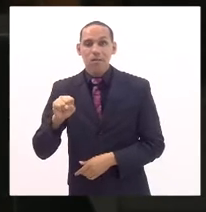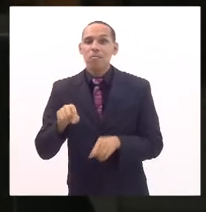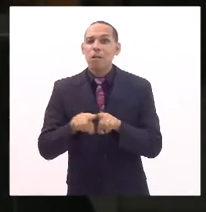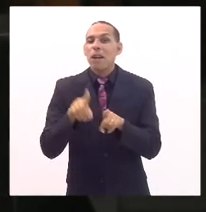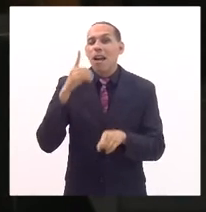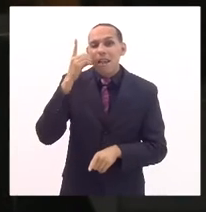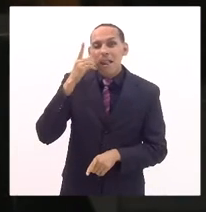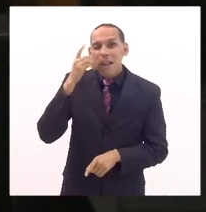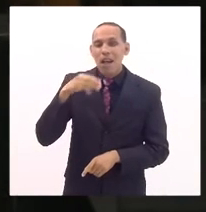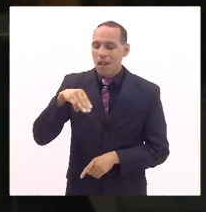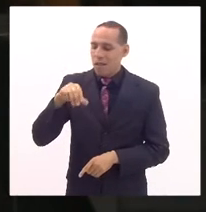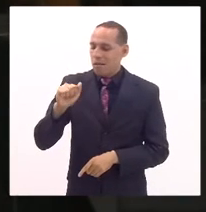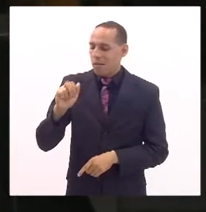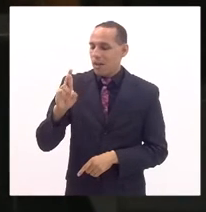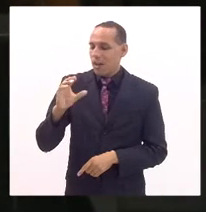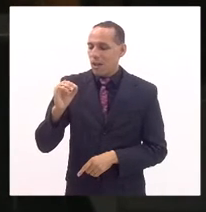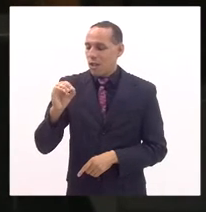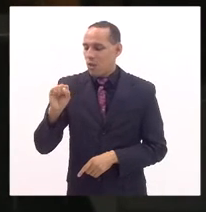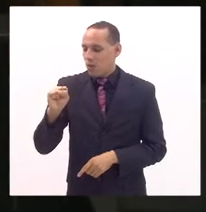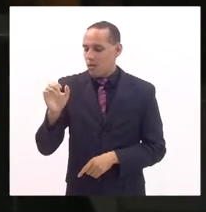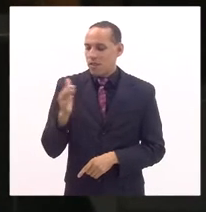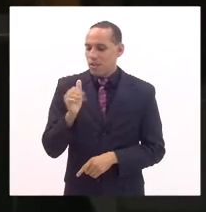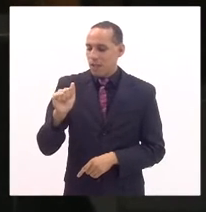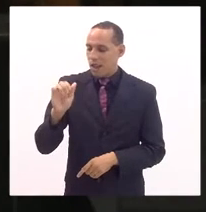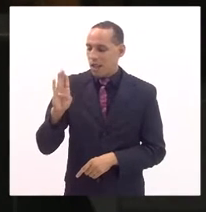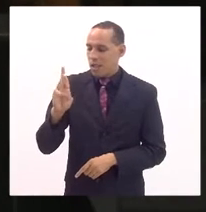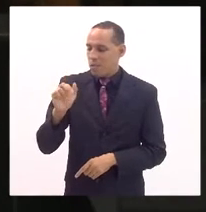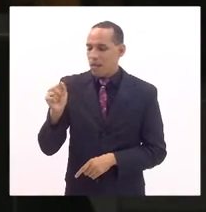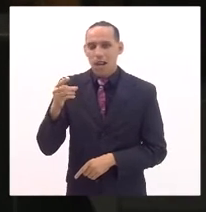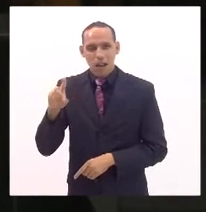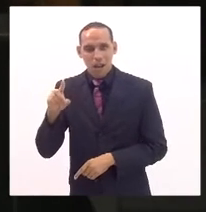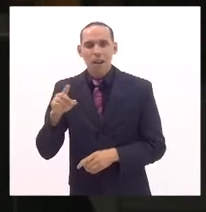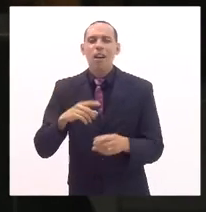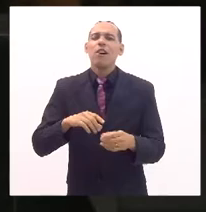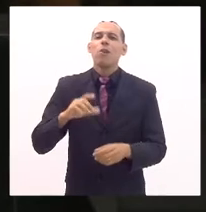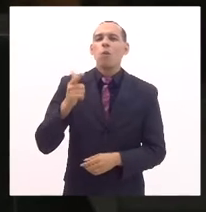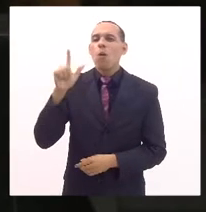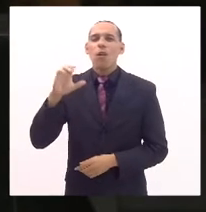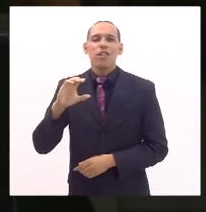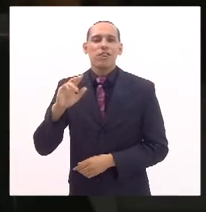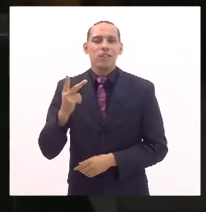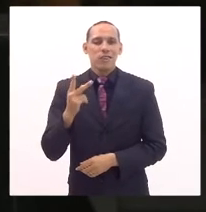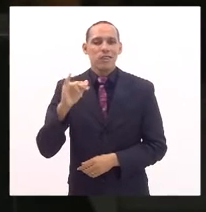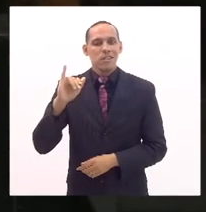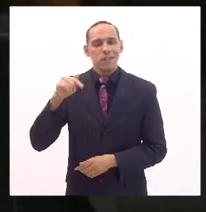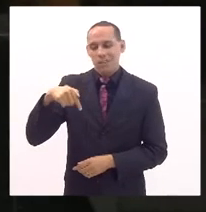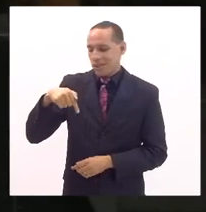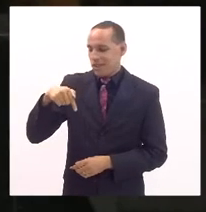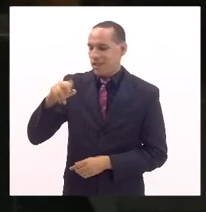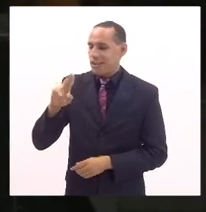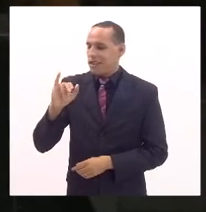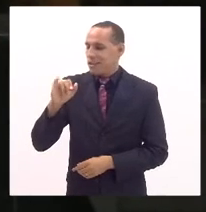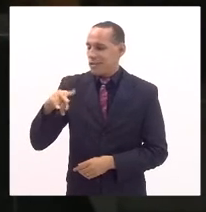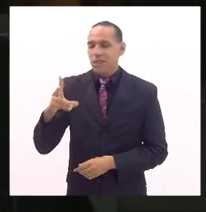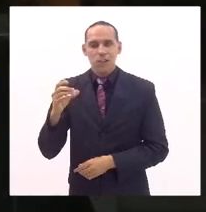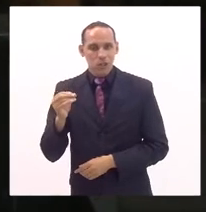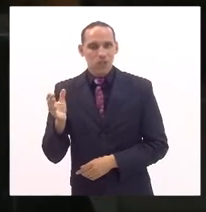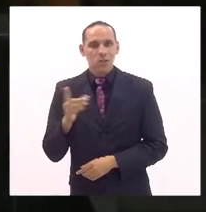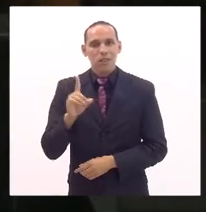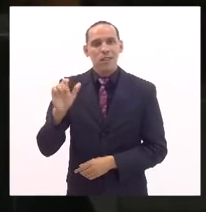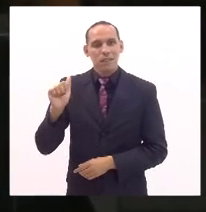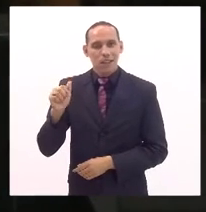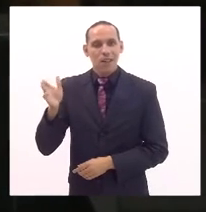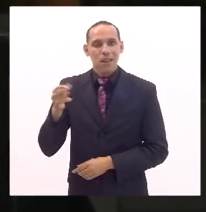o Marcos Abrahão Deputado Chiquinho da Mangueira Oi e